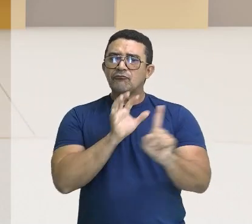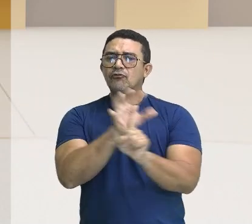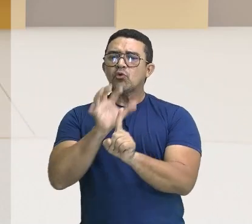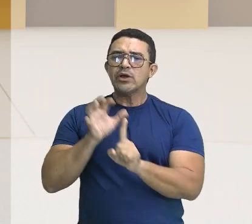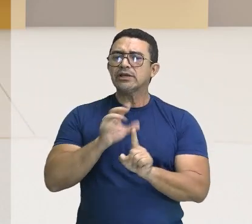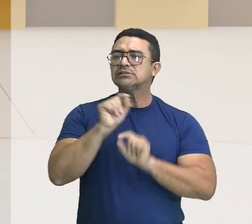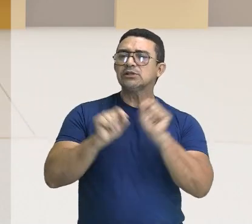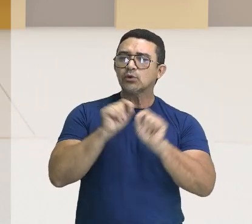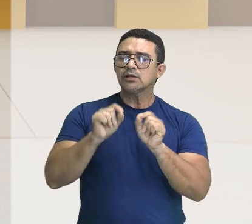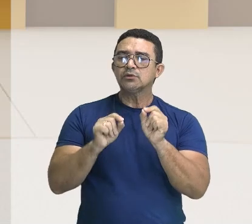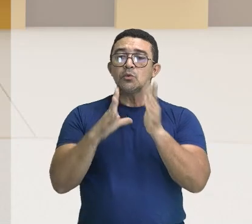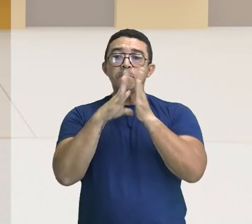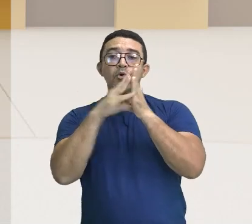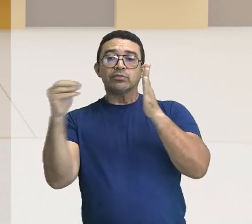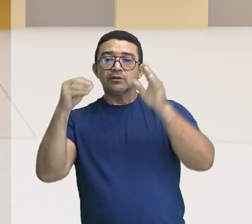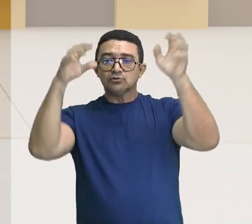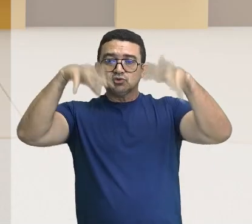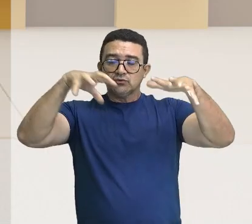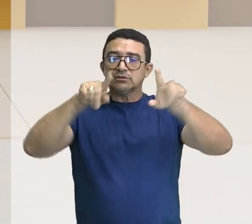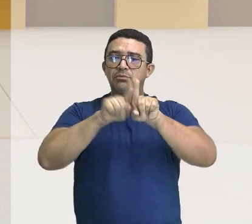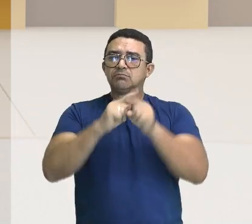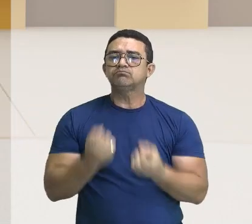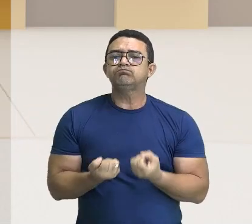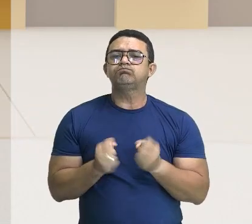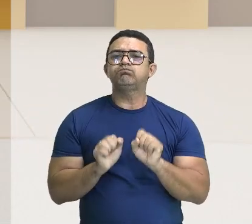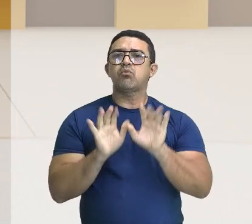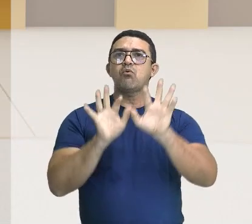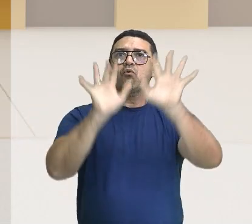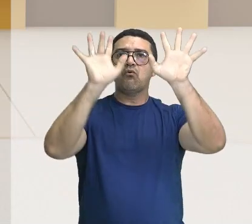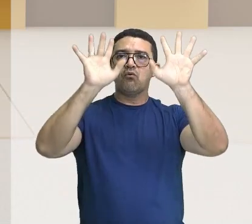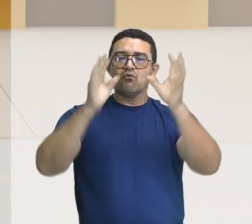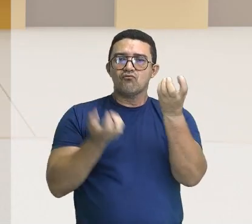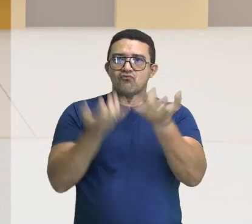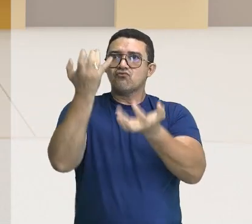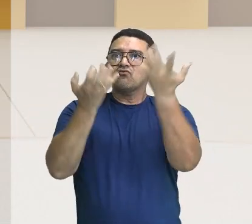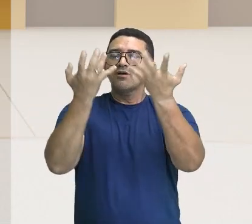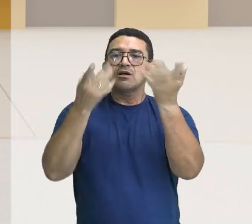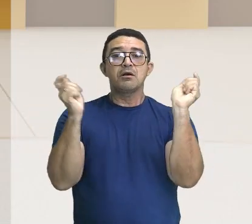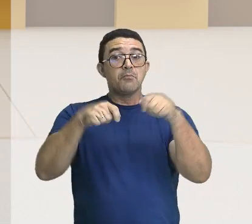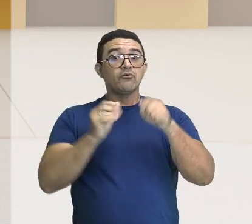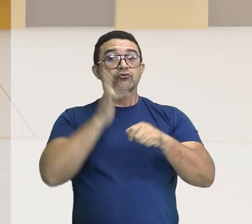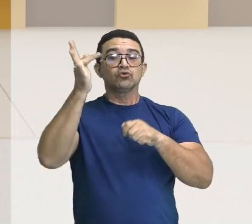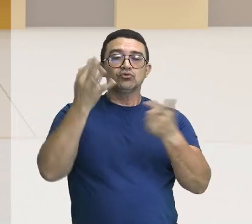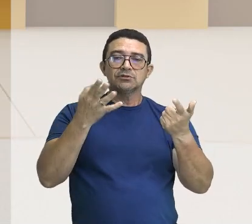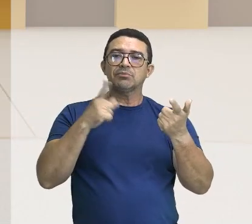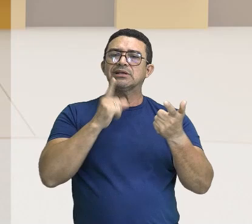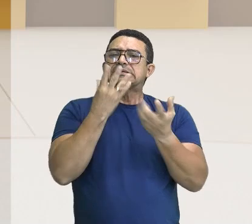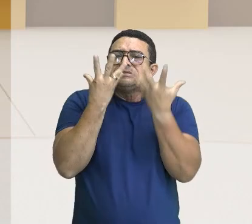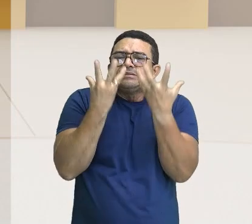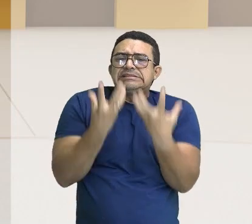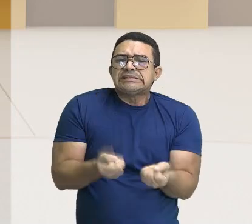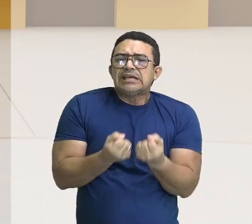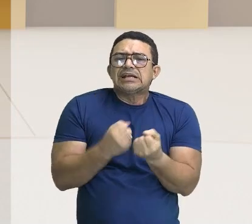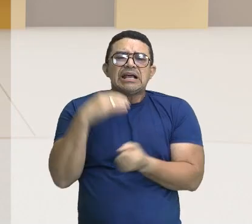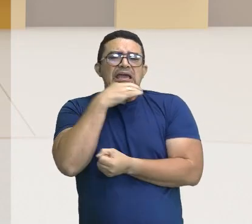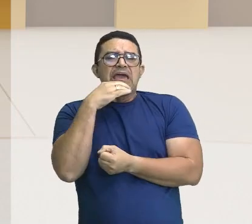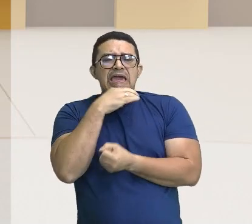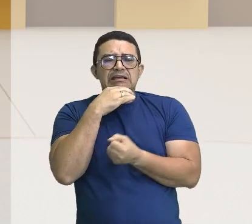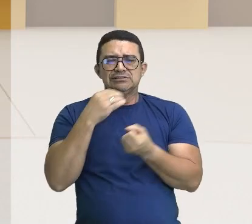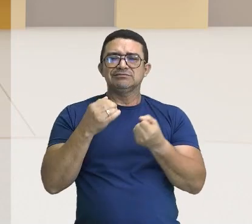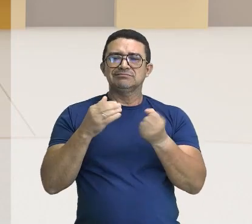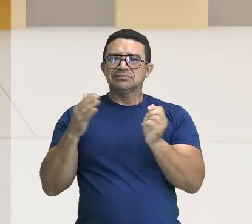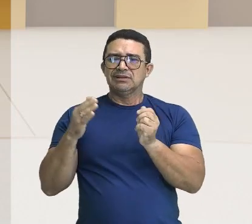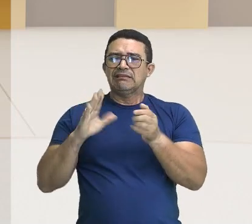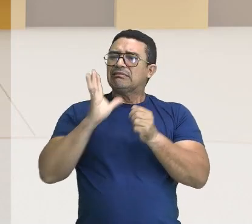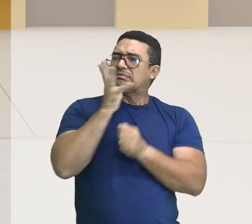influenciando padrões de chuva e evaporação. Isso pode causar secas prolongadas, inundações e